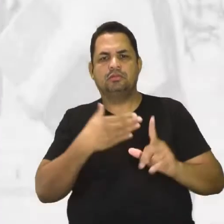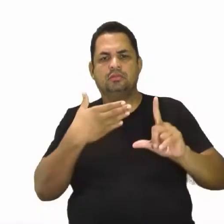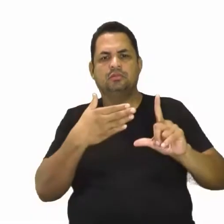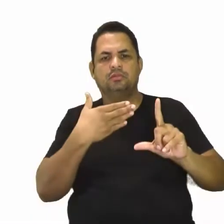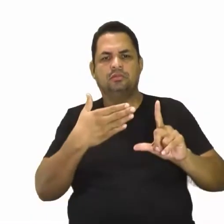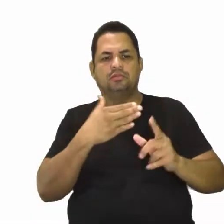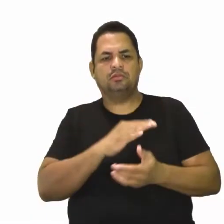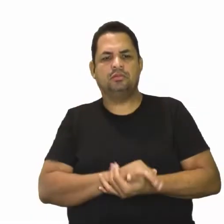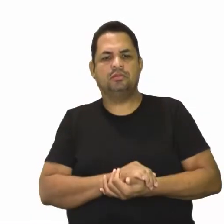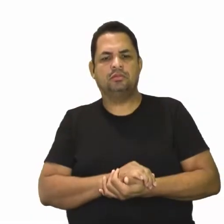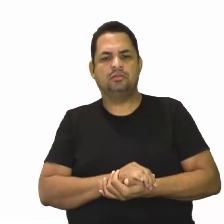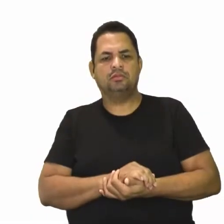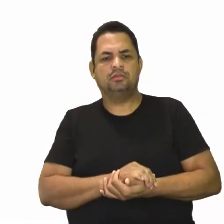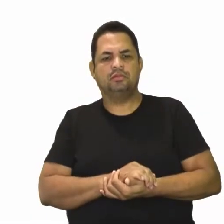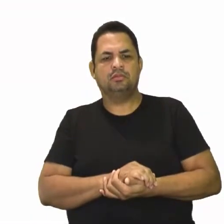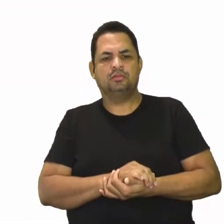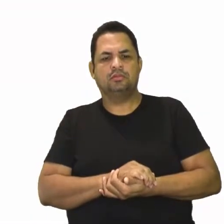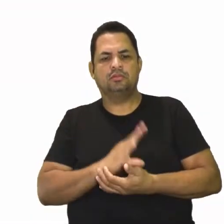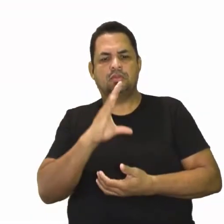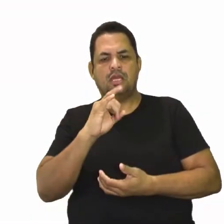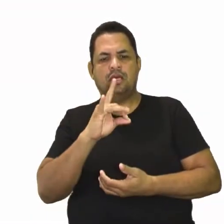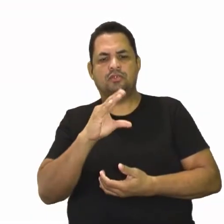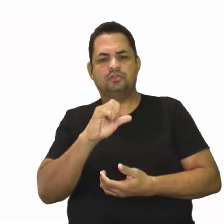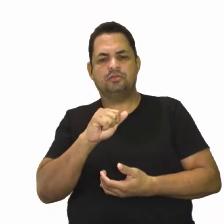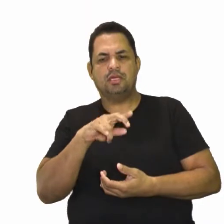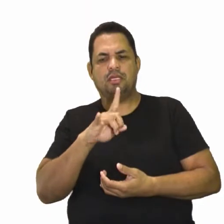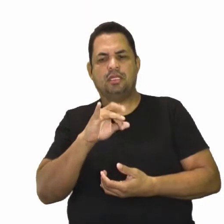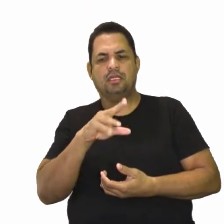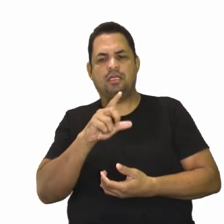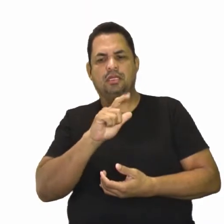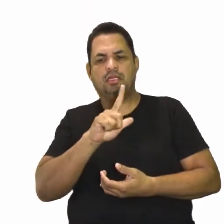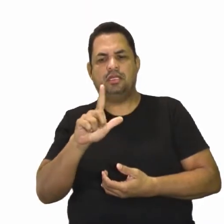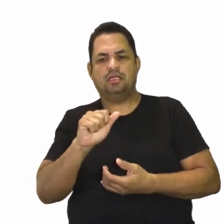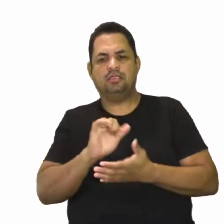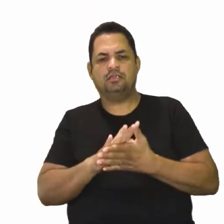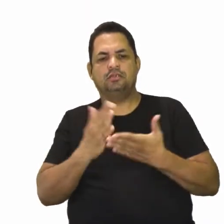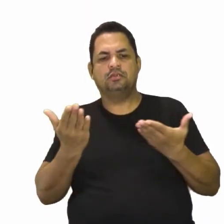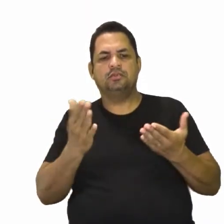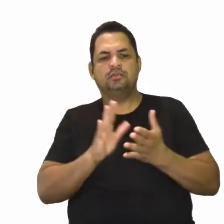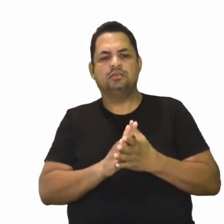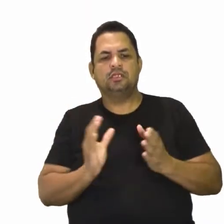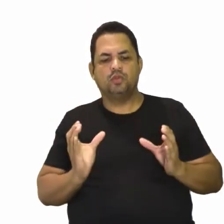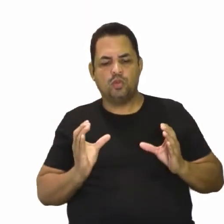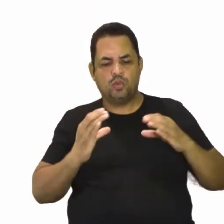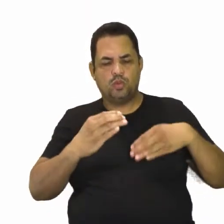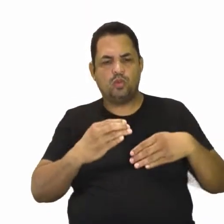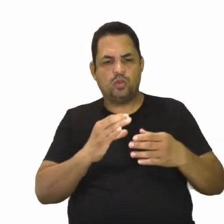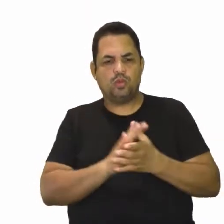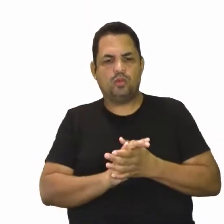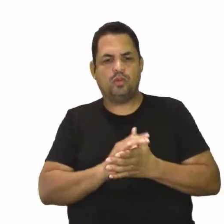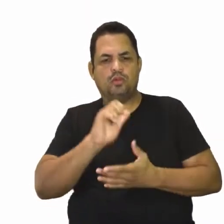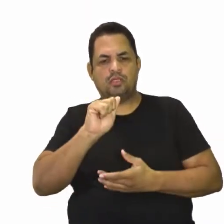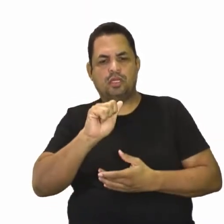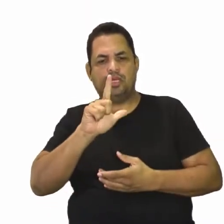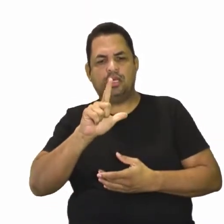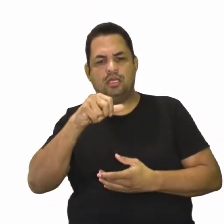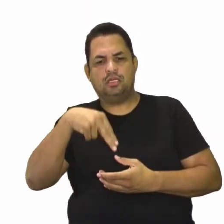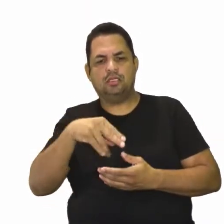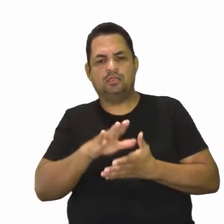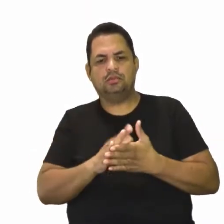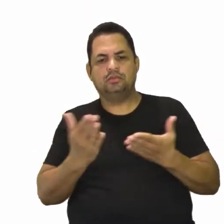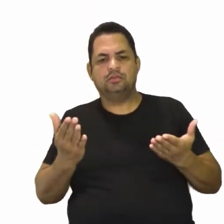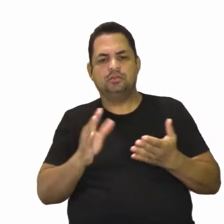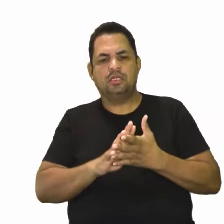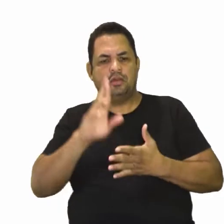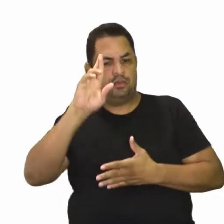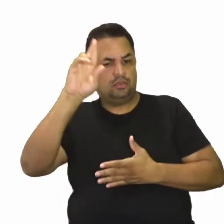vocês. Nós estamos falando de Carlos Marighella. Carlos Marighella, que fazia parte da Aliança Libertadora Nacional, era o líder da